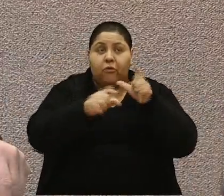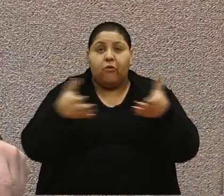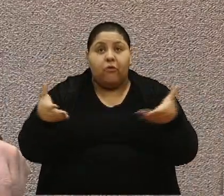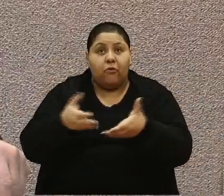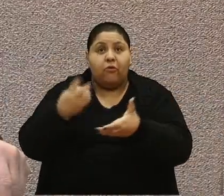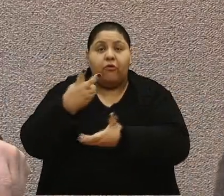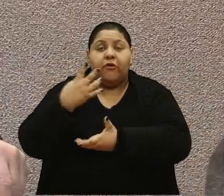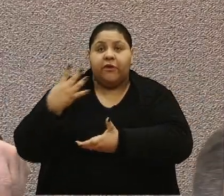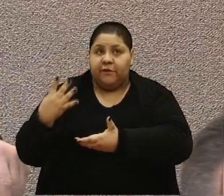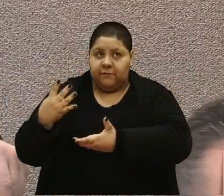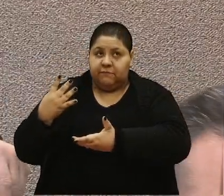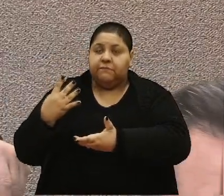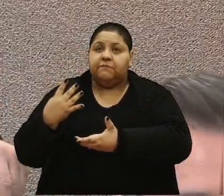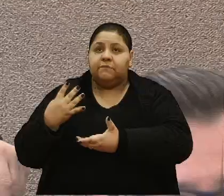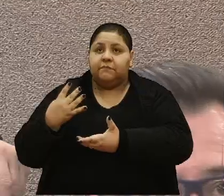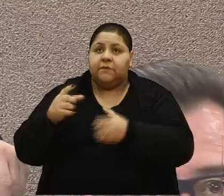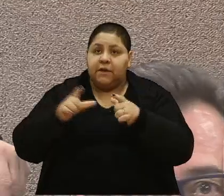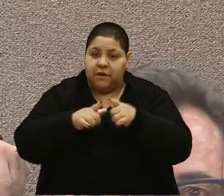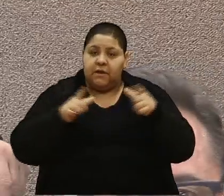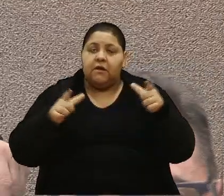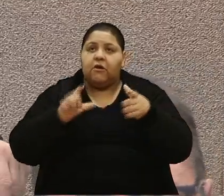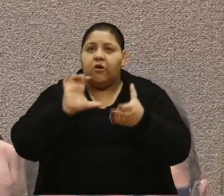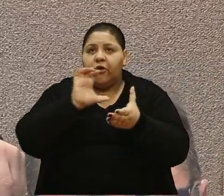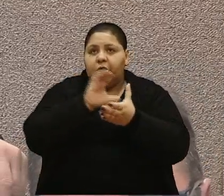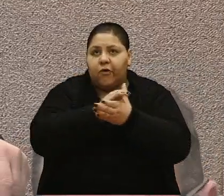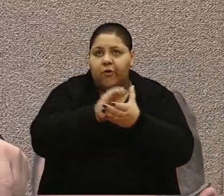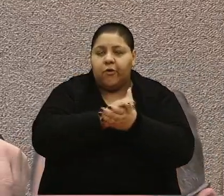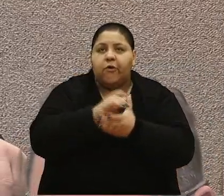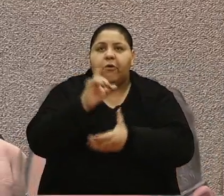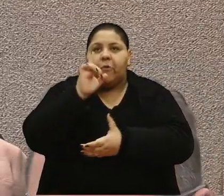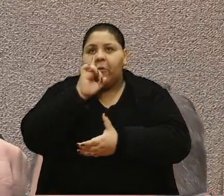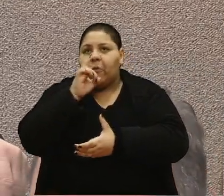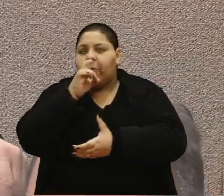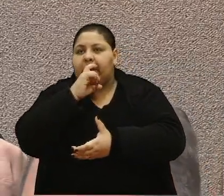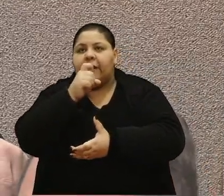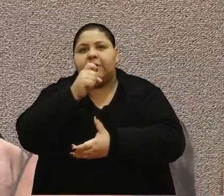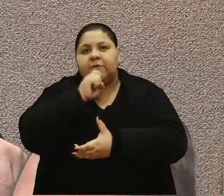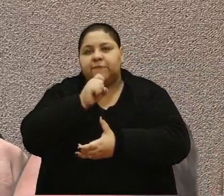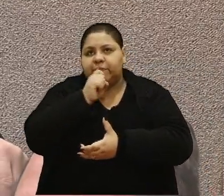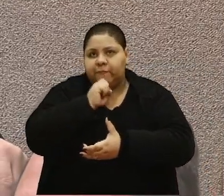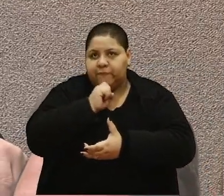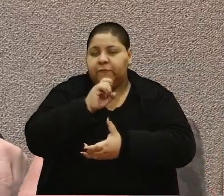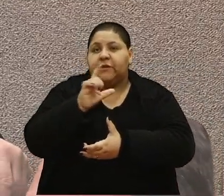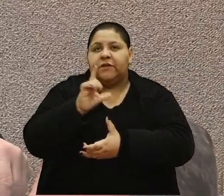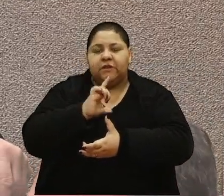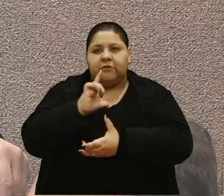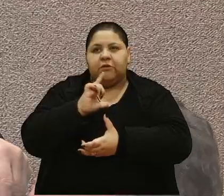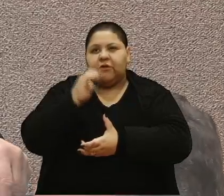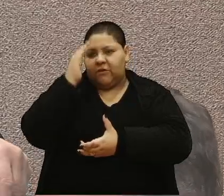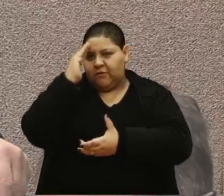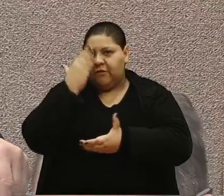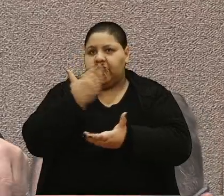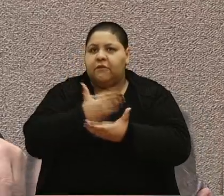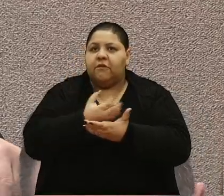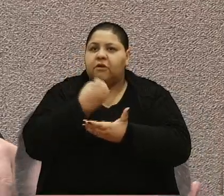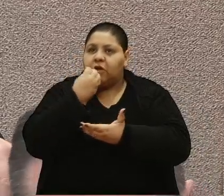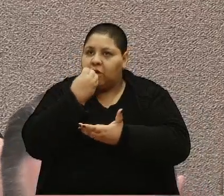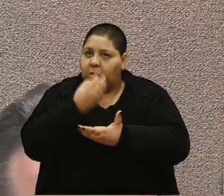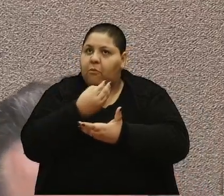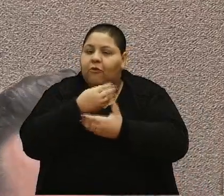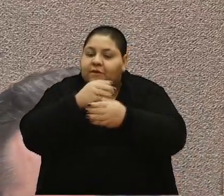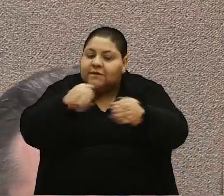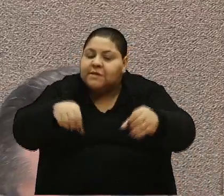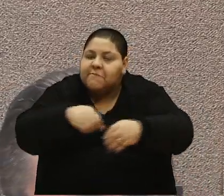em 24. A maioria casados, pais, avós. Tenho a certeza que as boas sementes